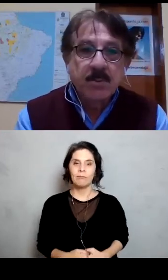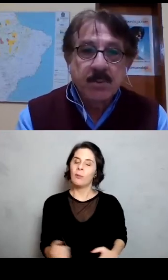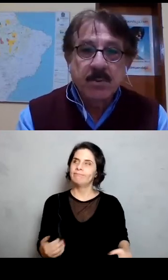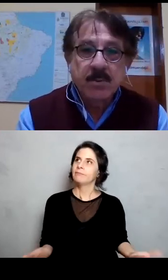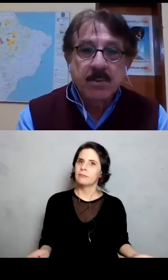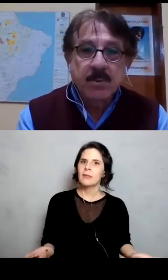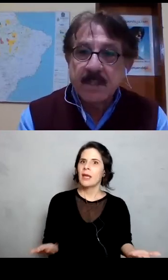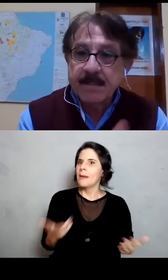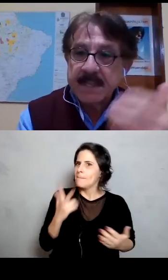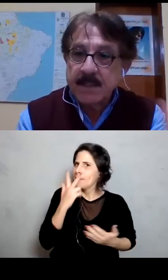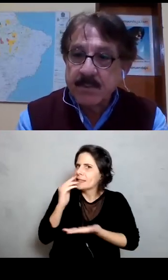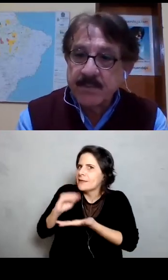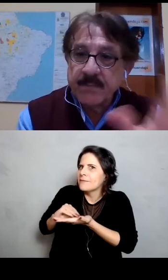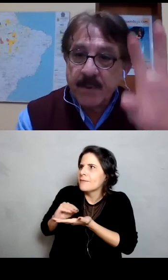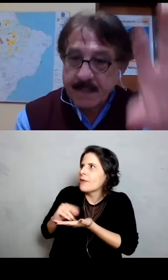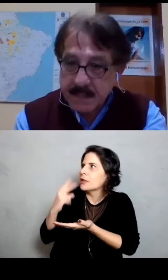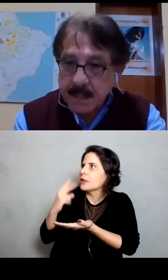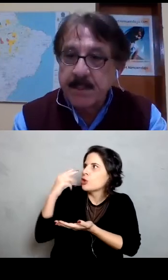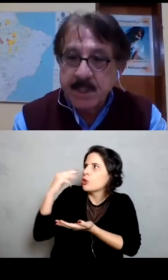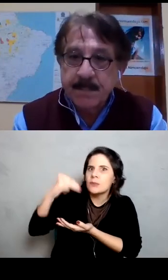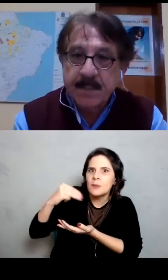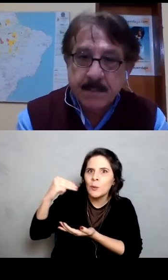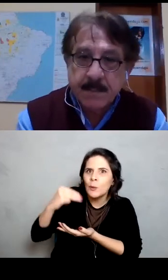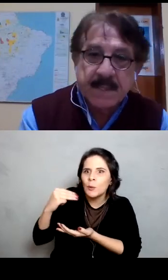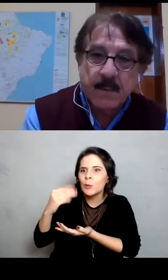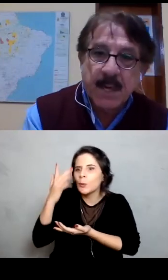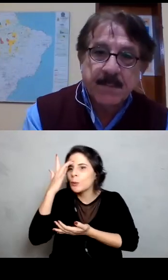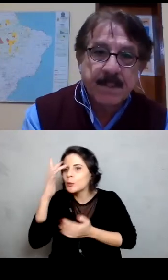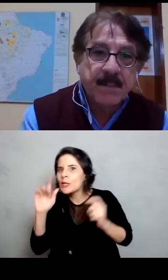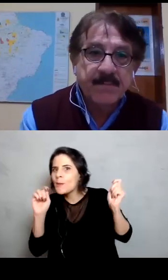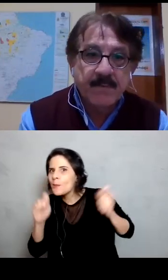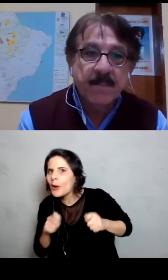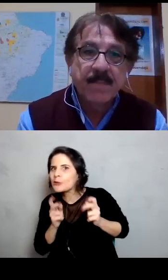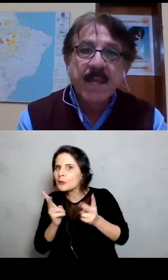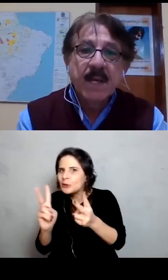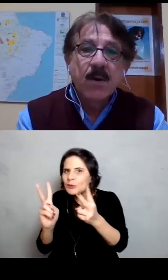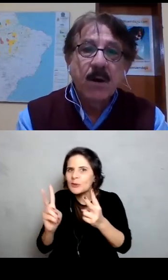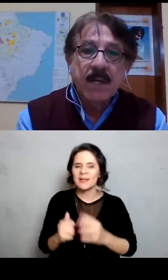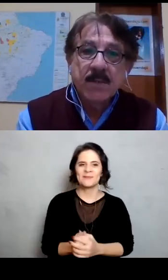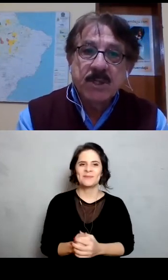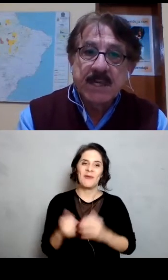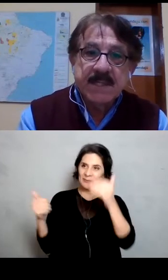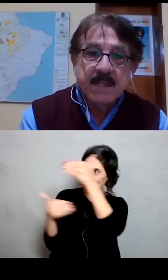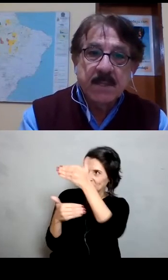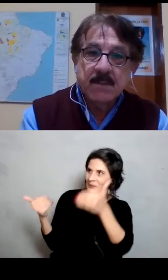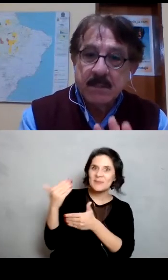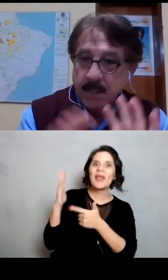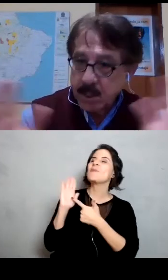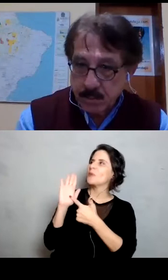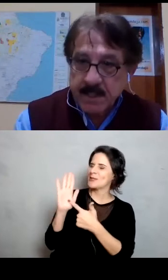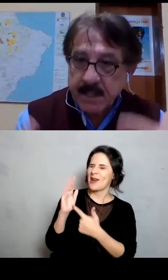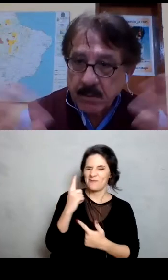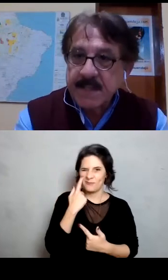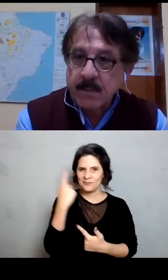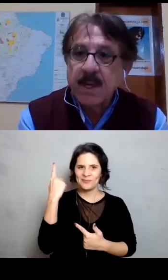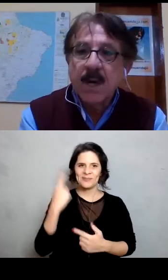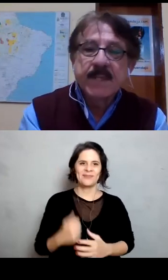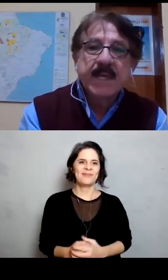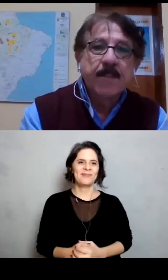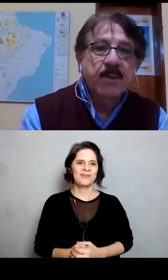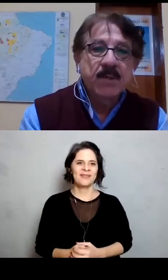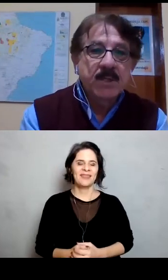de políticas linguísticas ainda que reconheçam o nosso caráter multilingüe, de uma política linguística verdadeira e